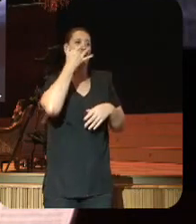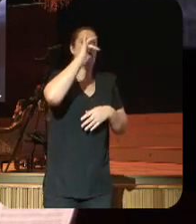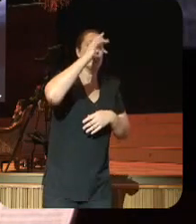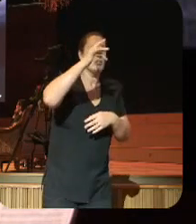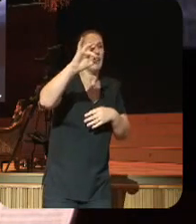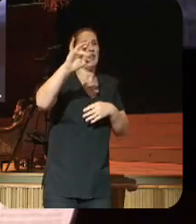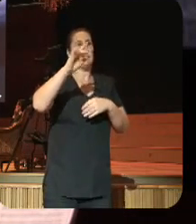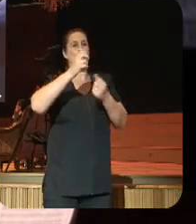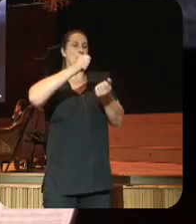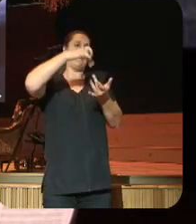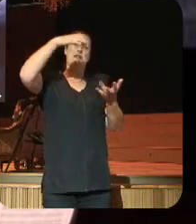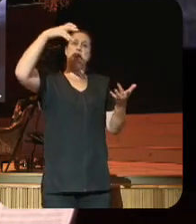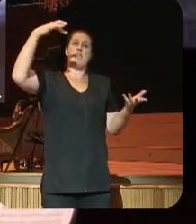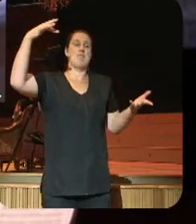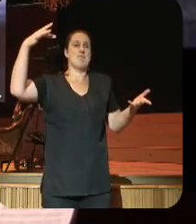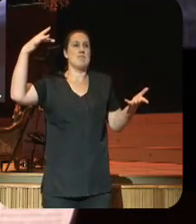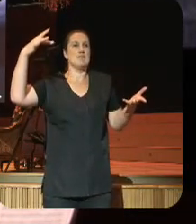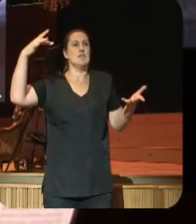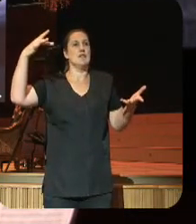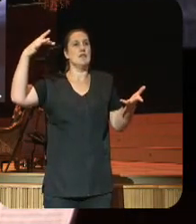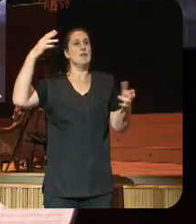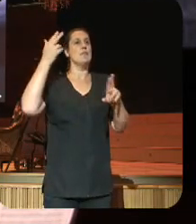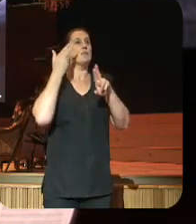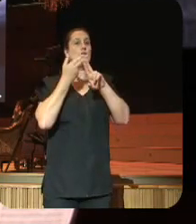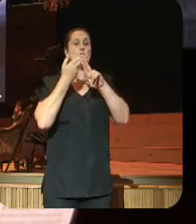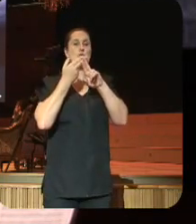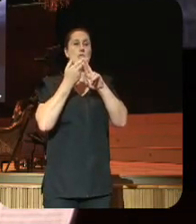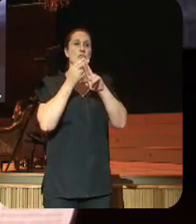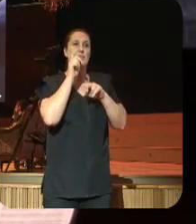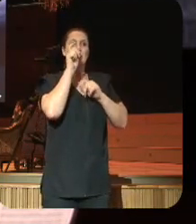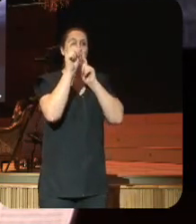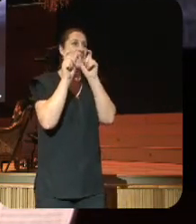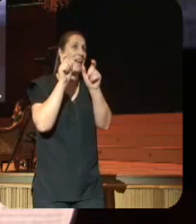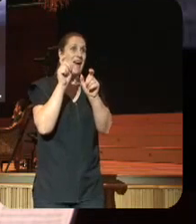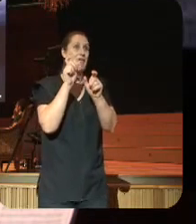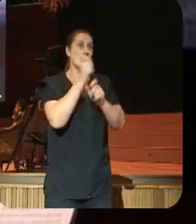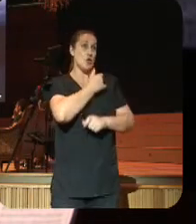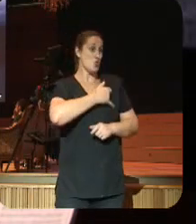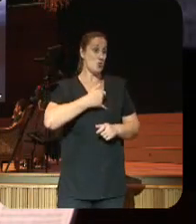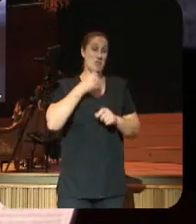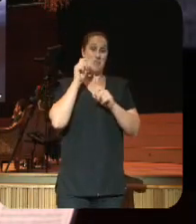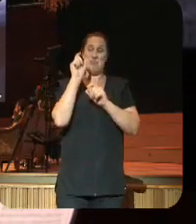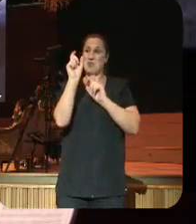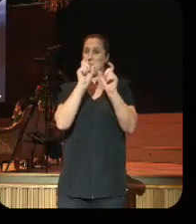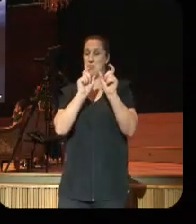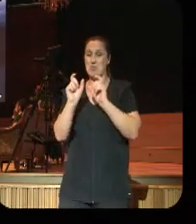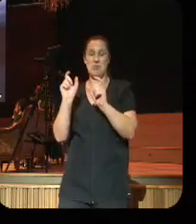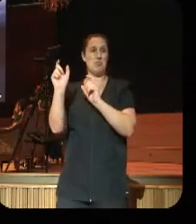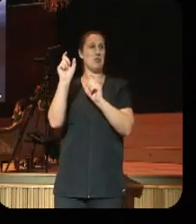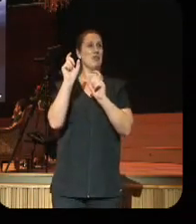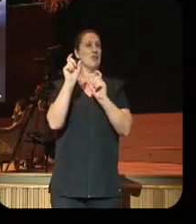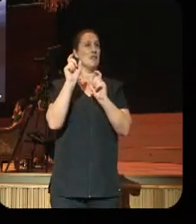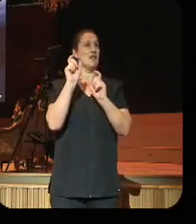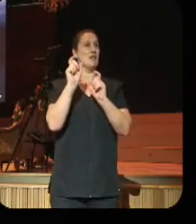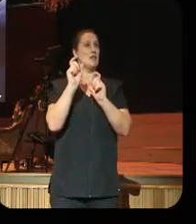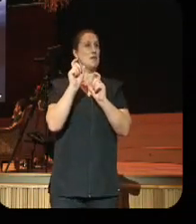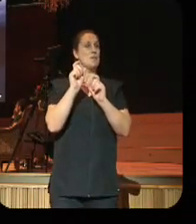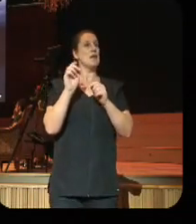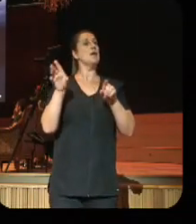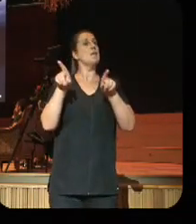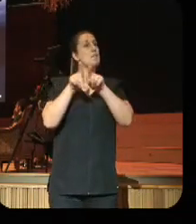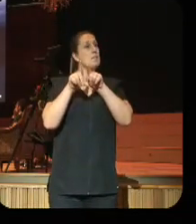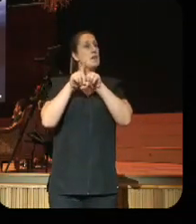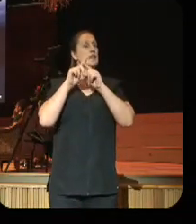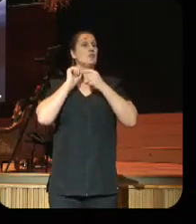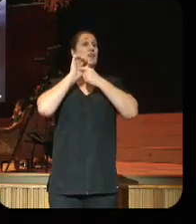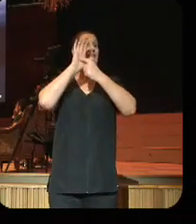brilhante, e ele usou as palavras que ele achou. Então, mesmo a revelação especial passa